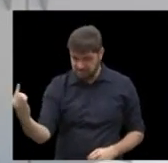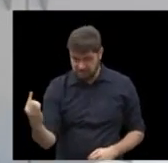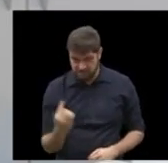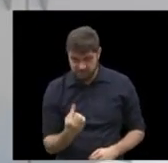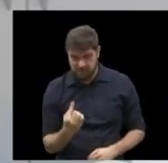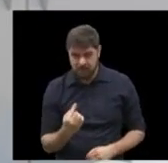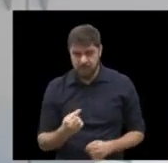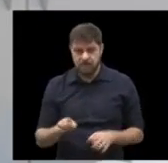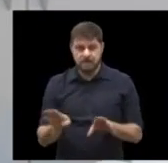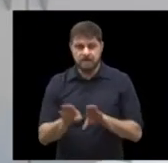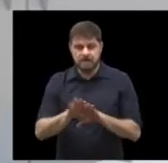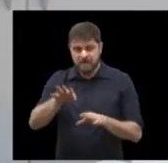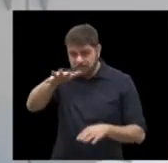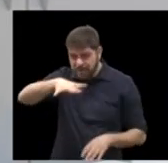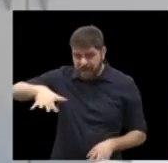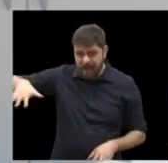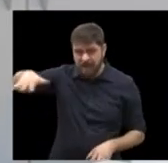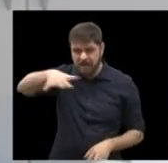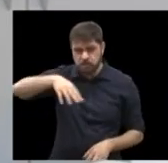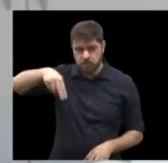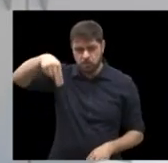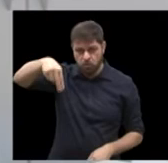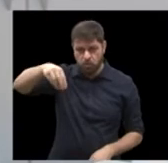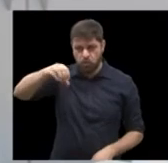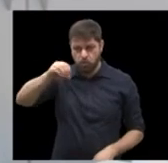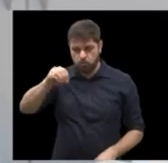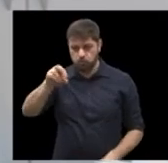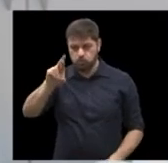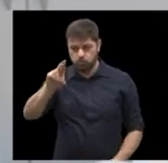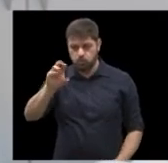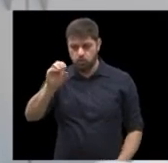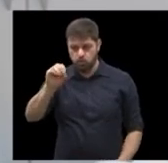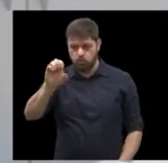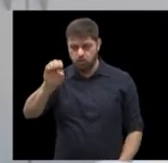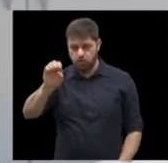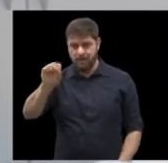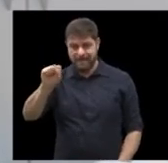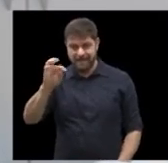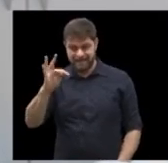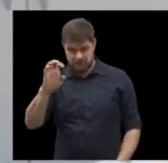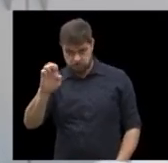e também da região noroeste de Campinas, onde o nosso hospital está inserido.